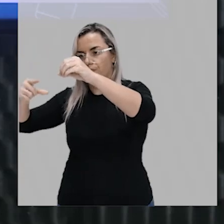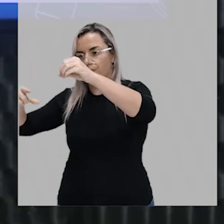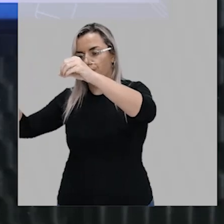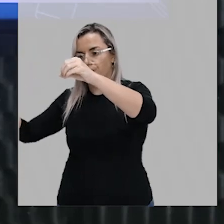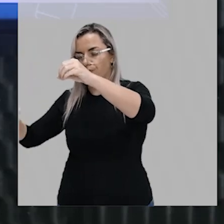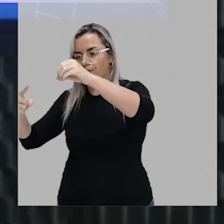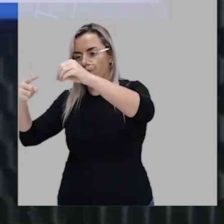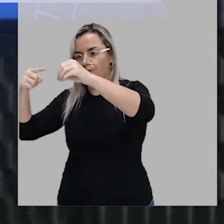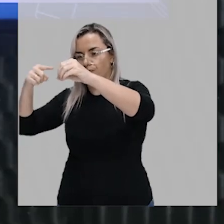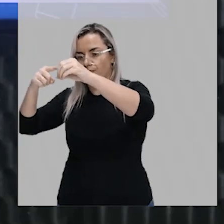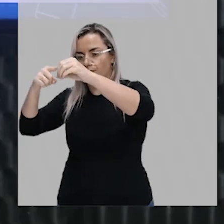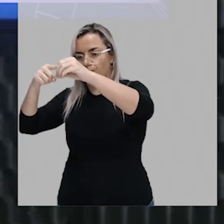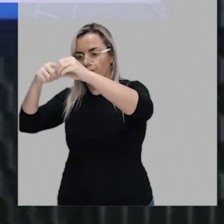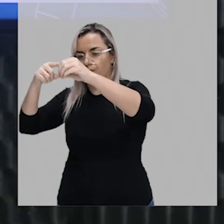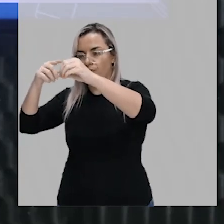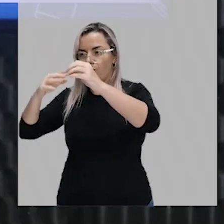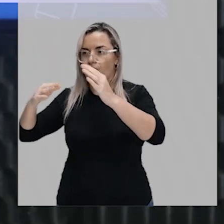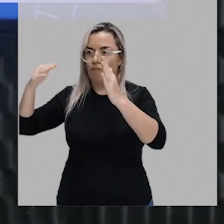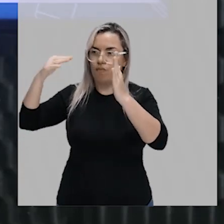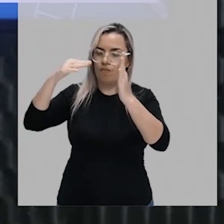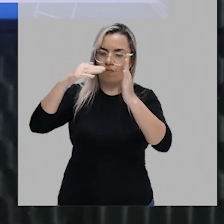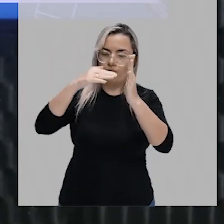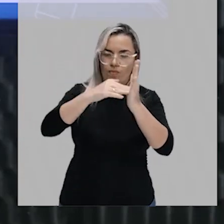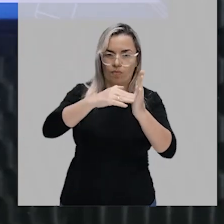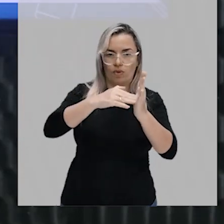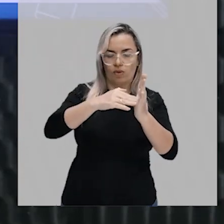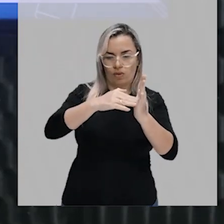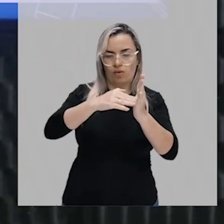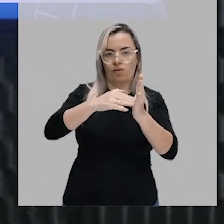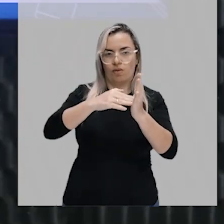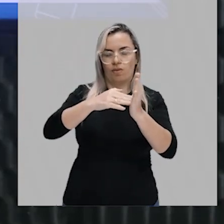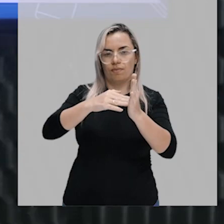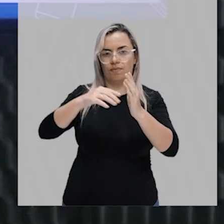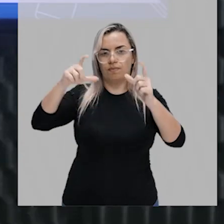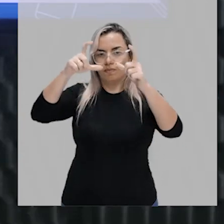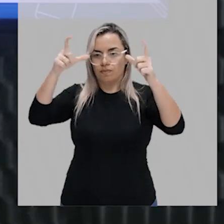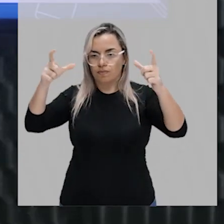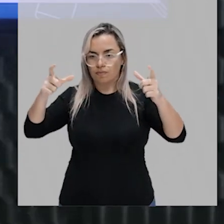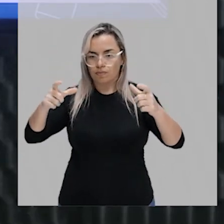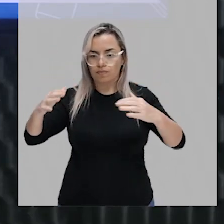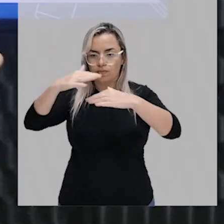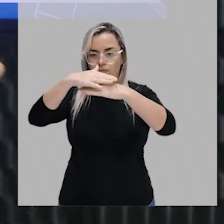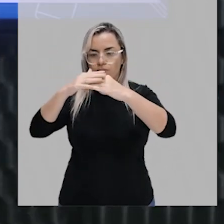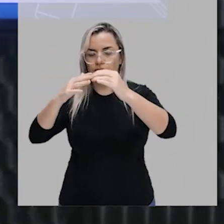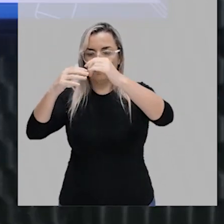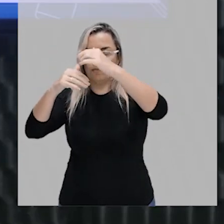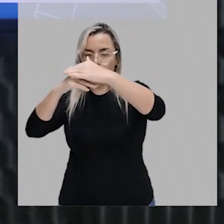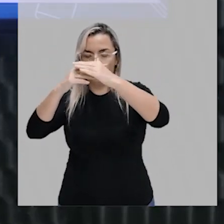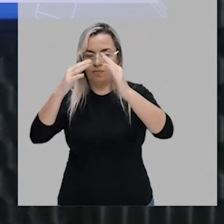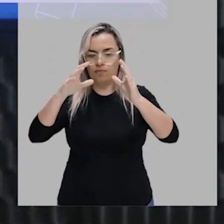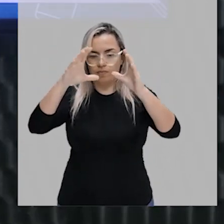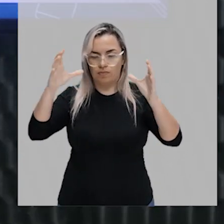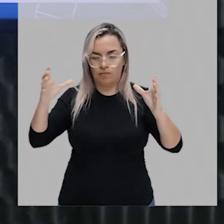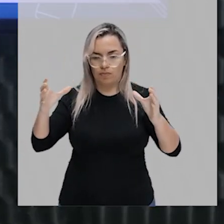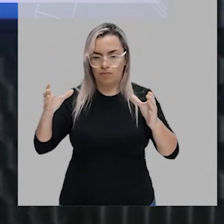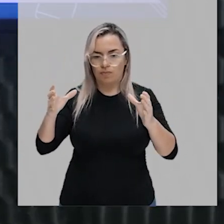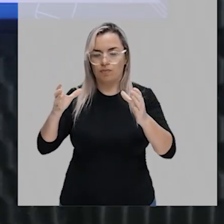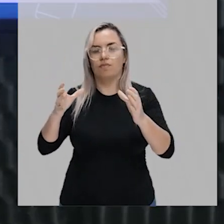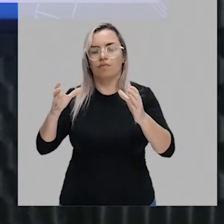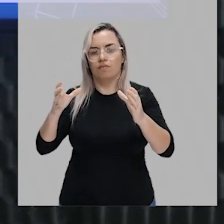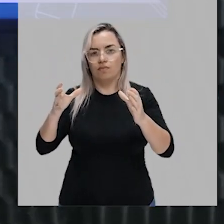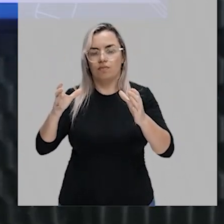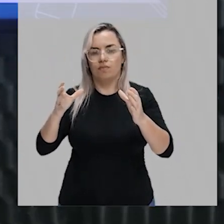óvulo fecundado vai até a parede do endométrio. E lá vai acontecer o que a gente chama